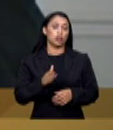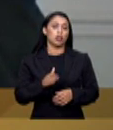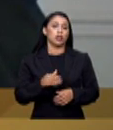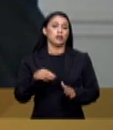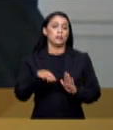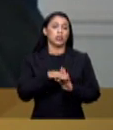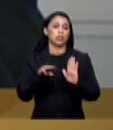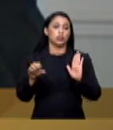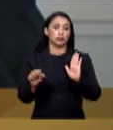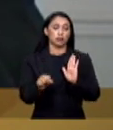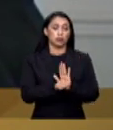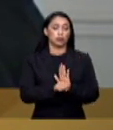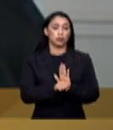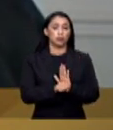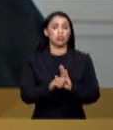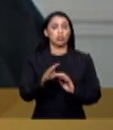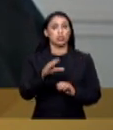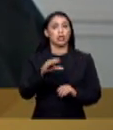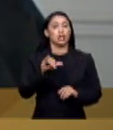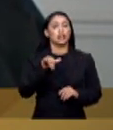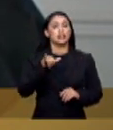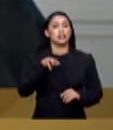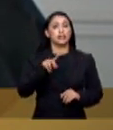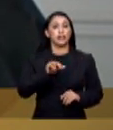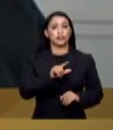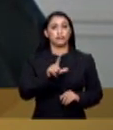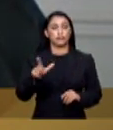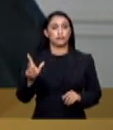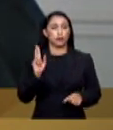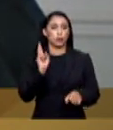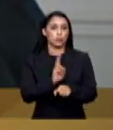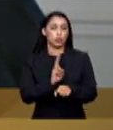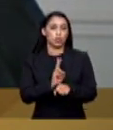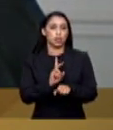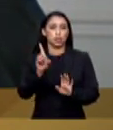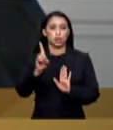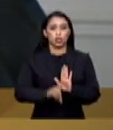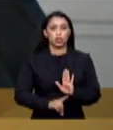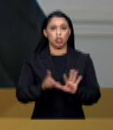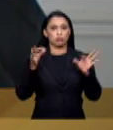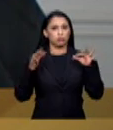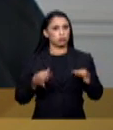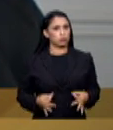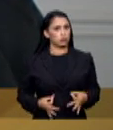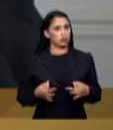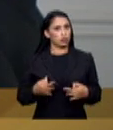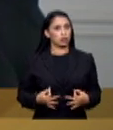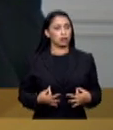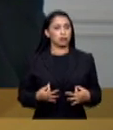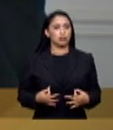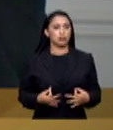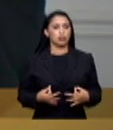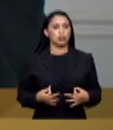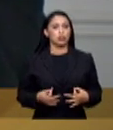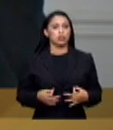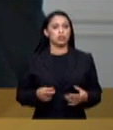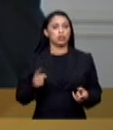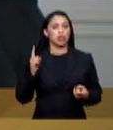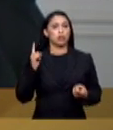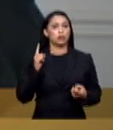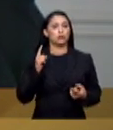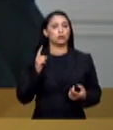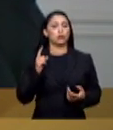de natureza civil, objeto proteção de direito líquido e certo, lesado ou